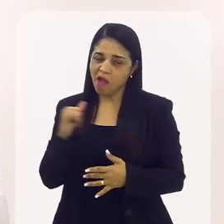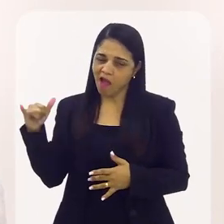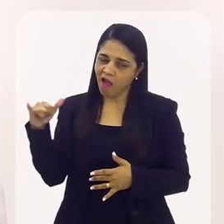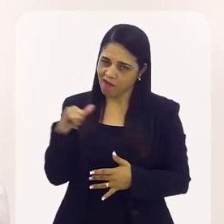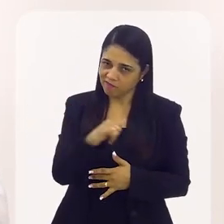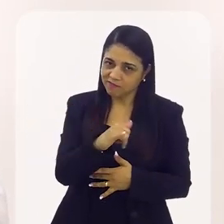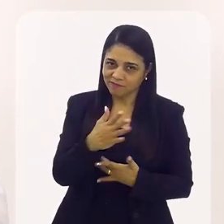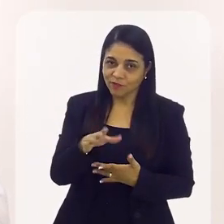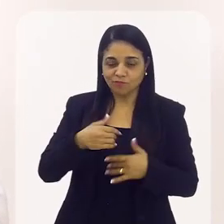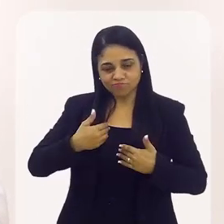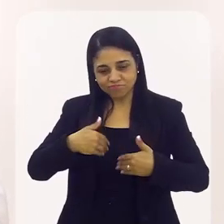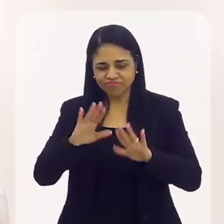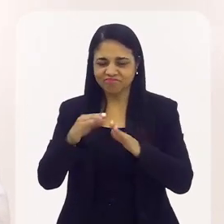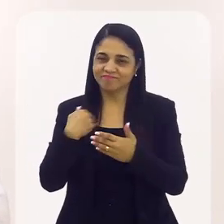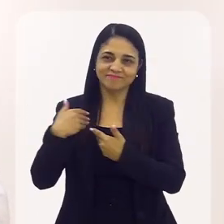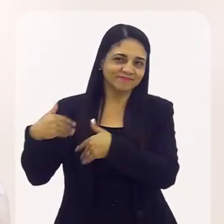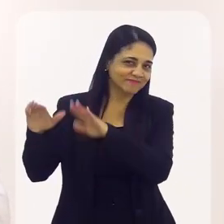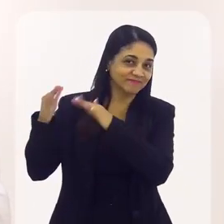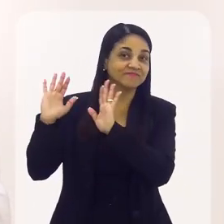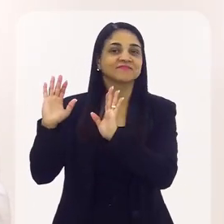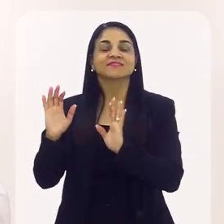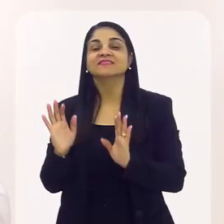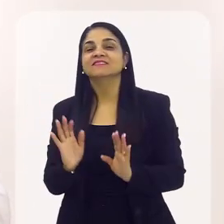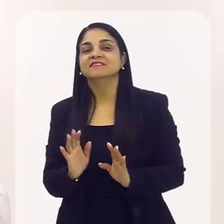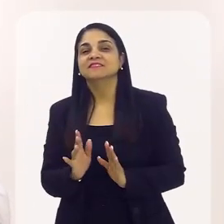ama avião, então deixa rolar.